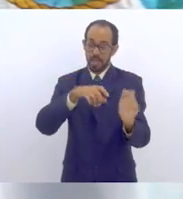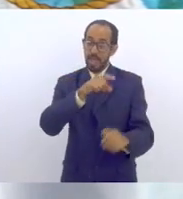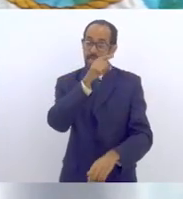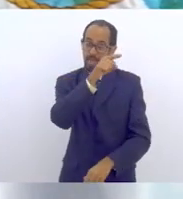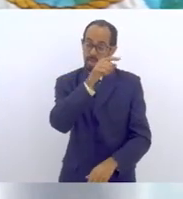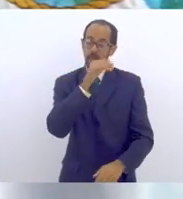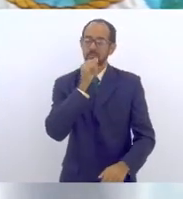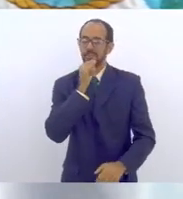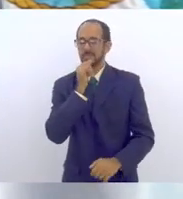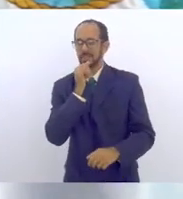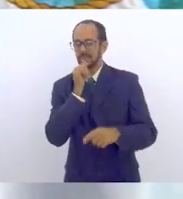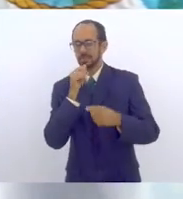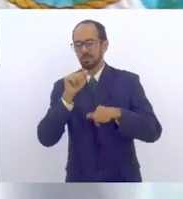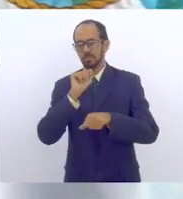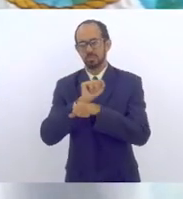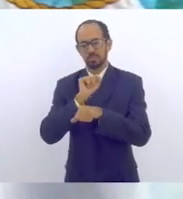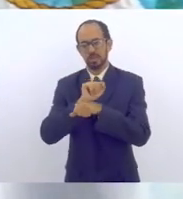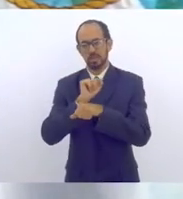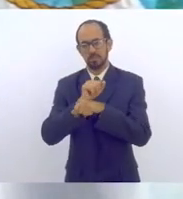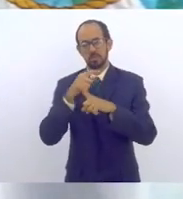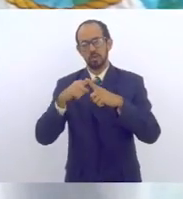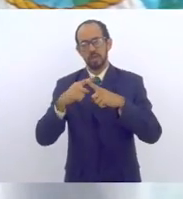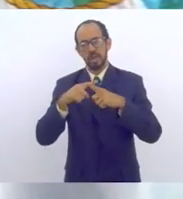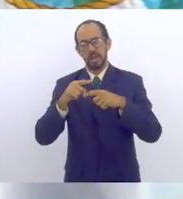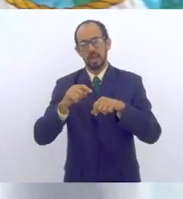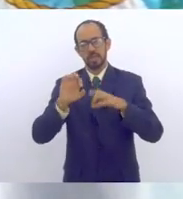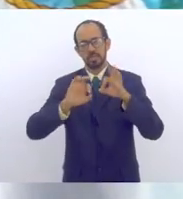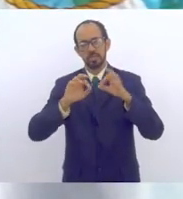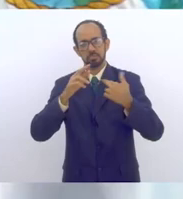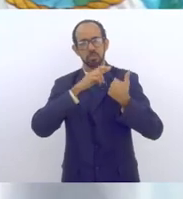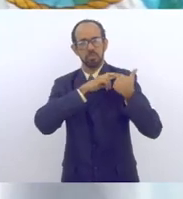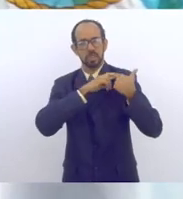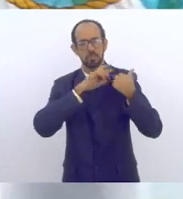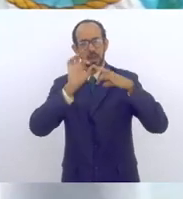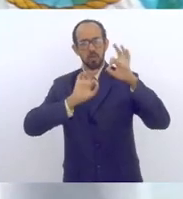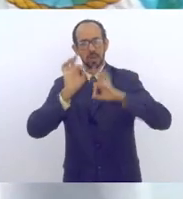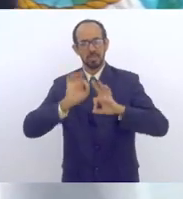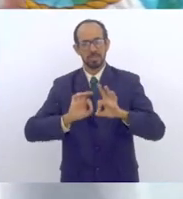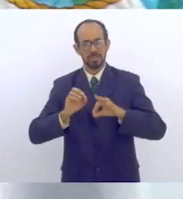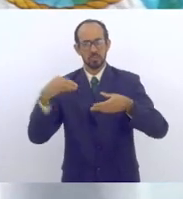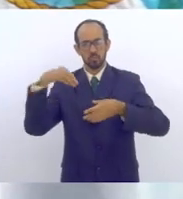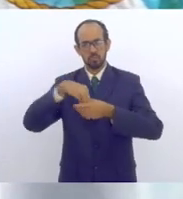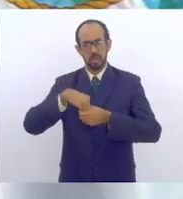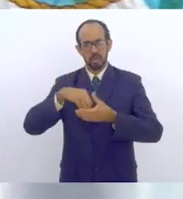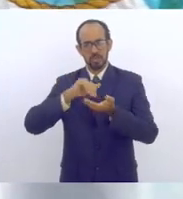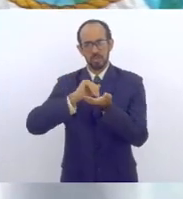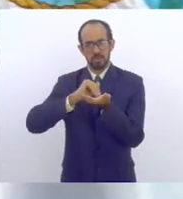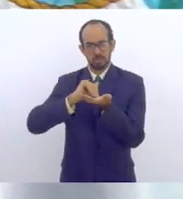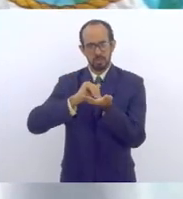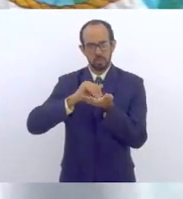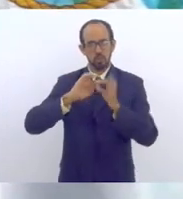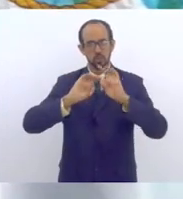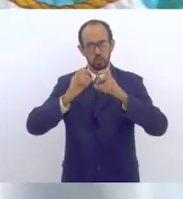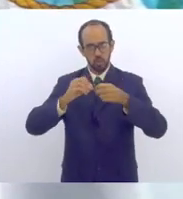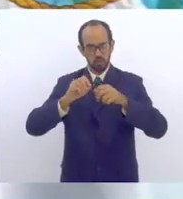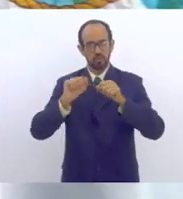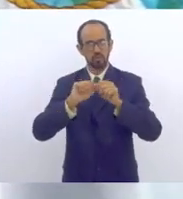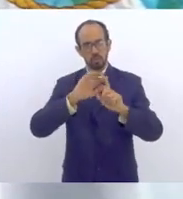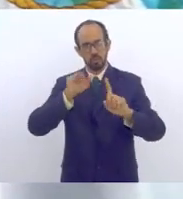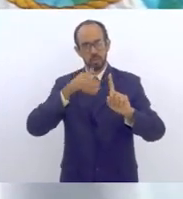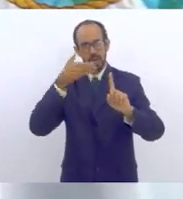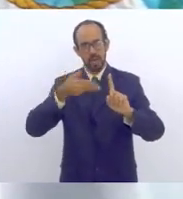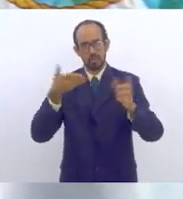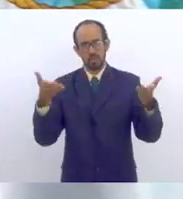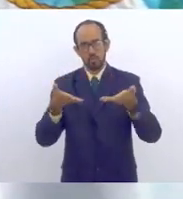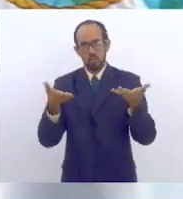para depois justamente porque ela era responsável pela organização interna da secretaria todos que foram homenageados hoje tinha de certa